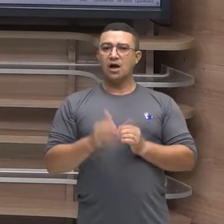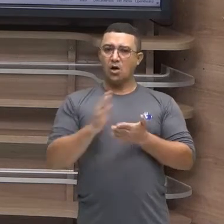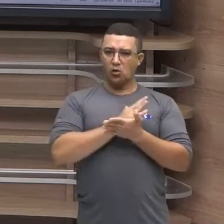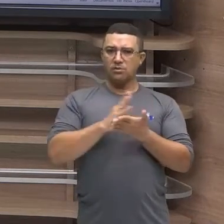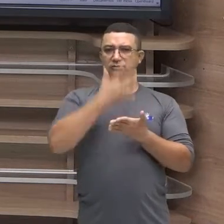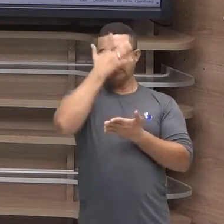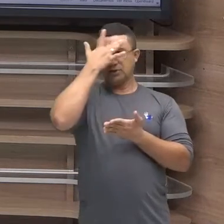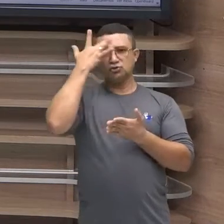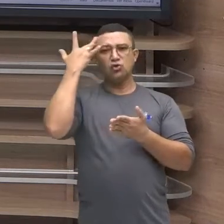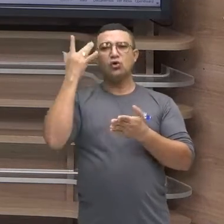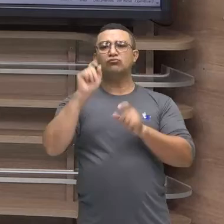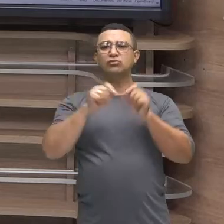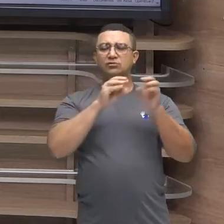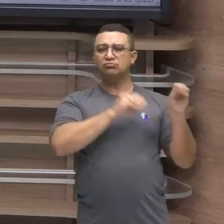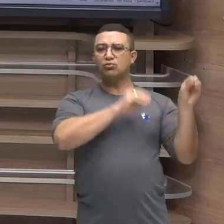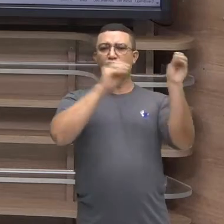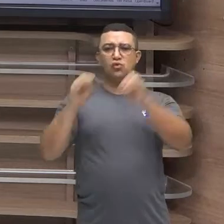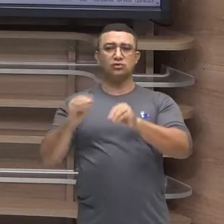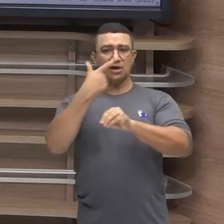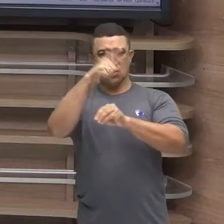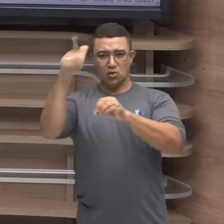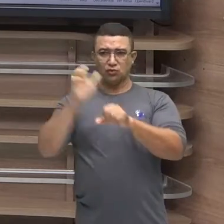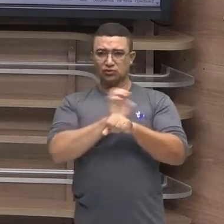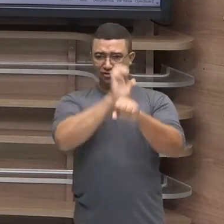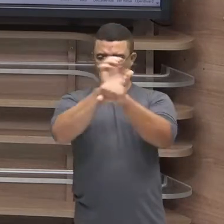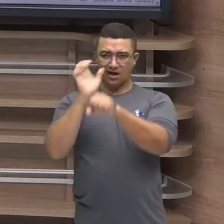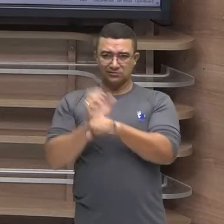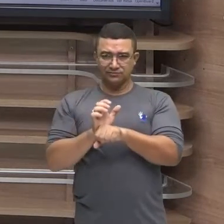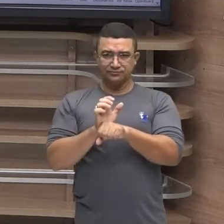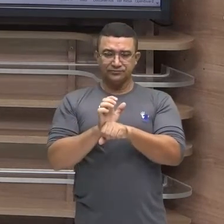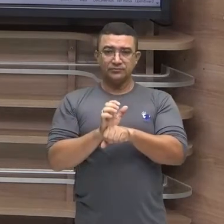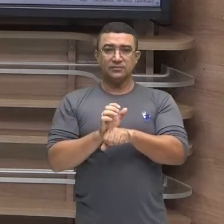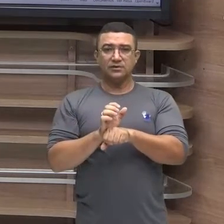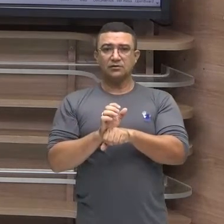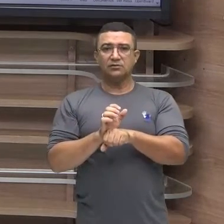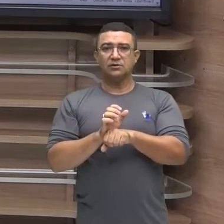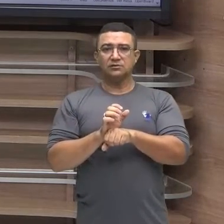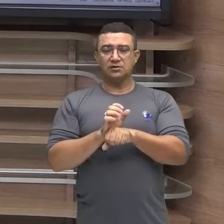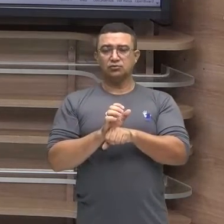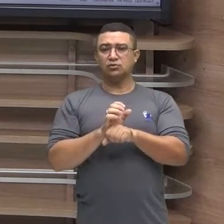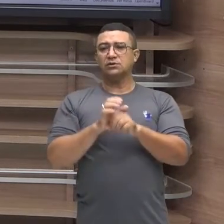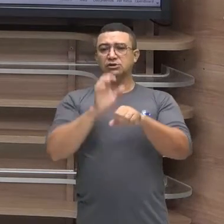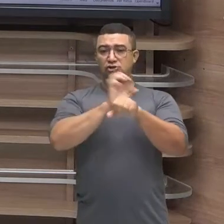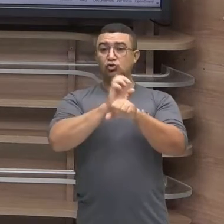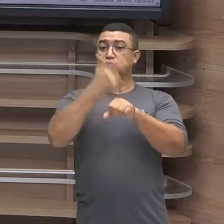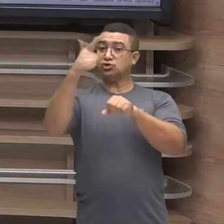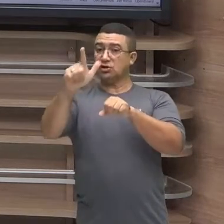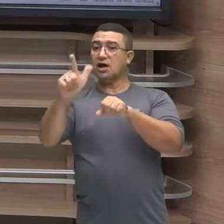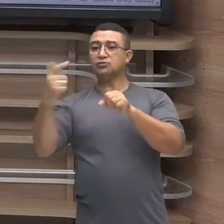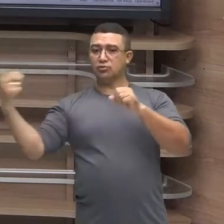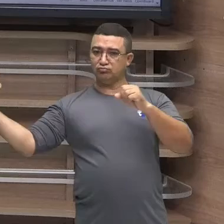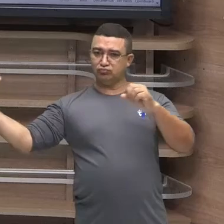fluxos migratórios que ocorrem aí na região Nordeste, tanto de um estado para outro, né, quanto também para